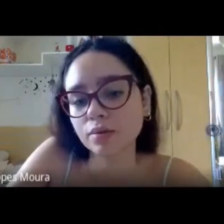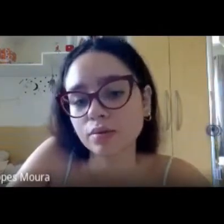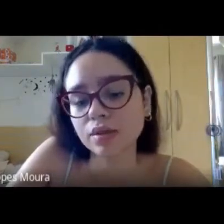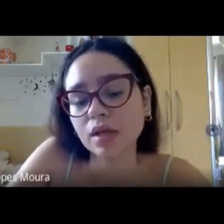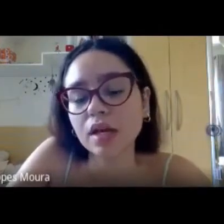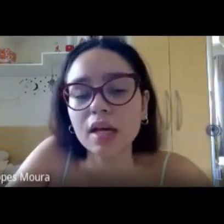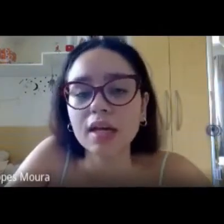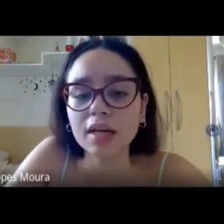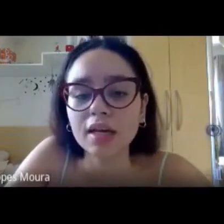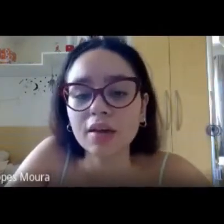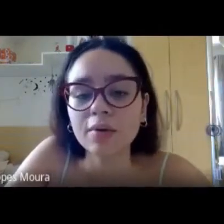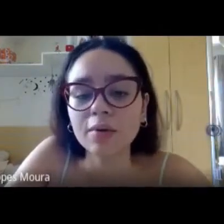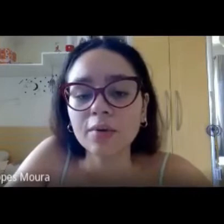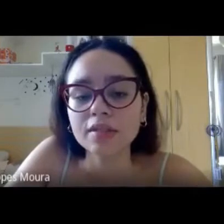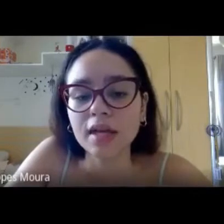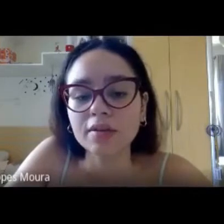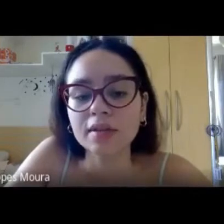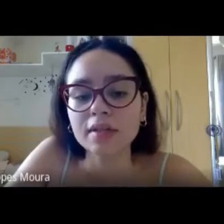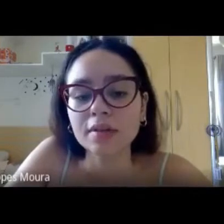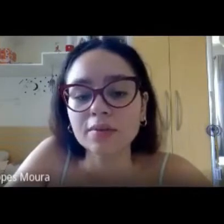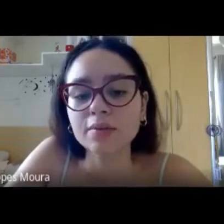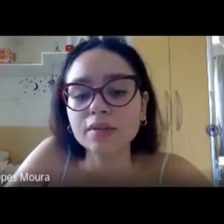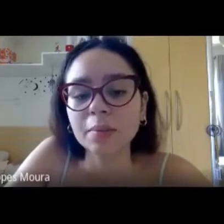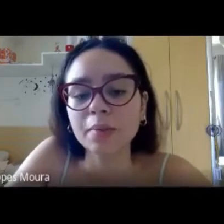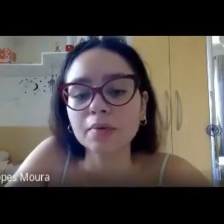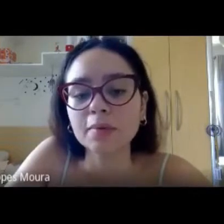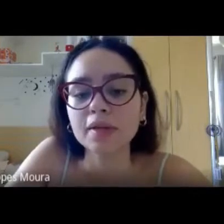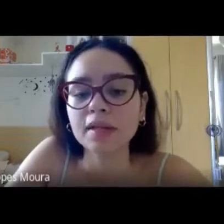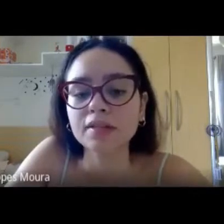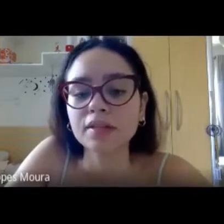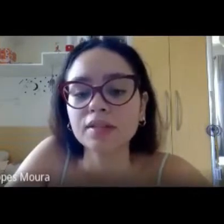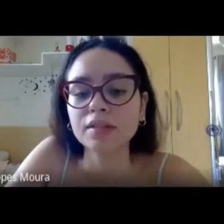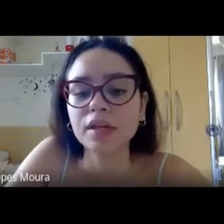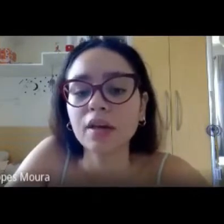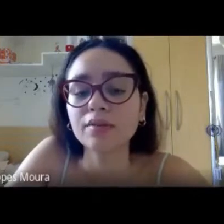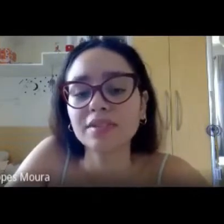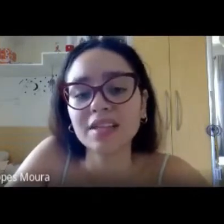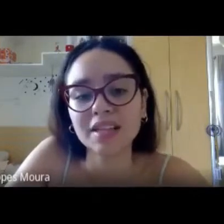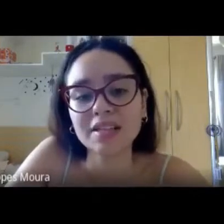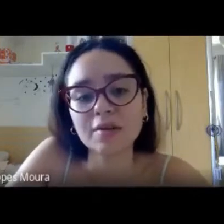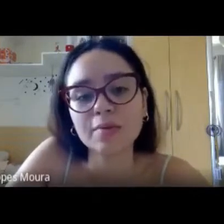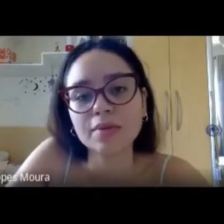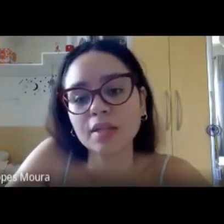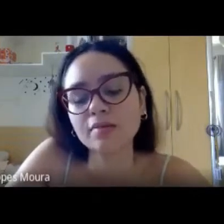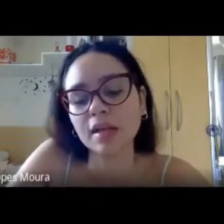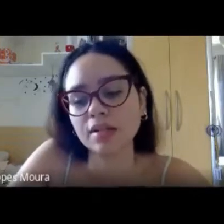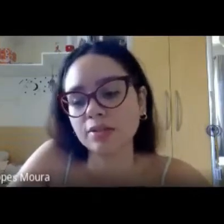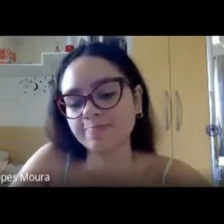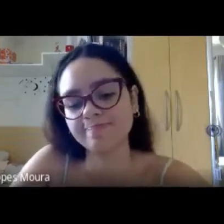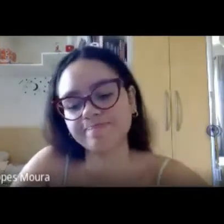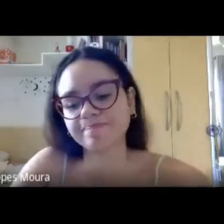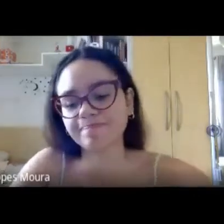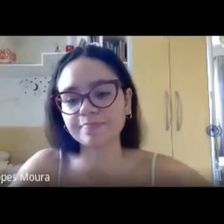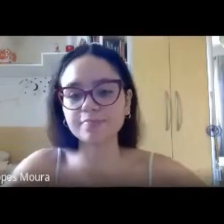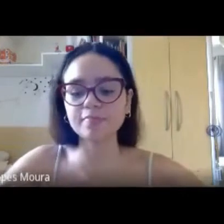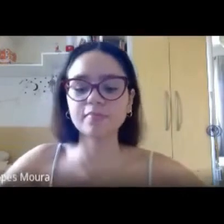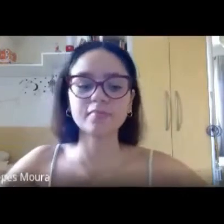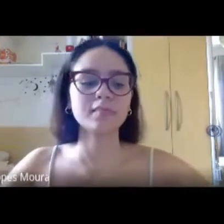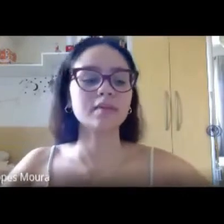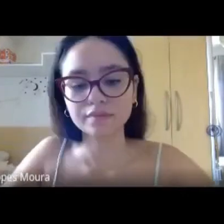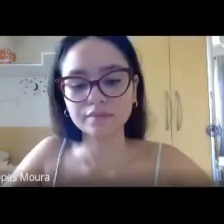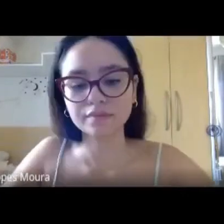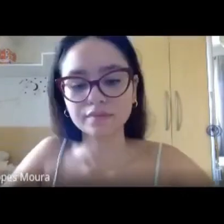aos outros, e o Ministério da Saúde aponta uma taxa de erro de 75% neles.